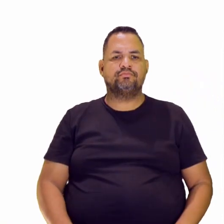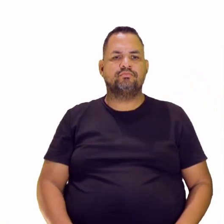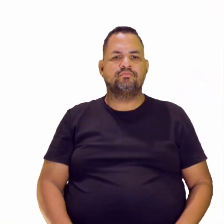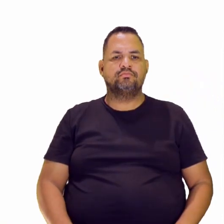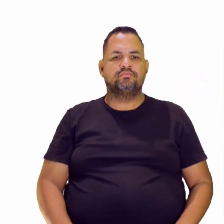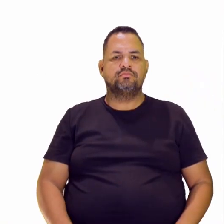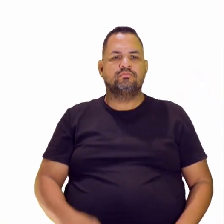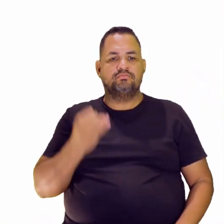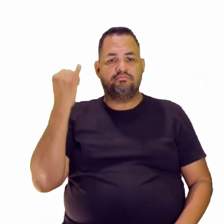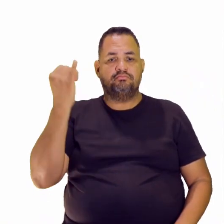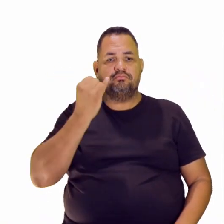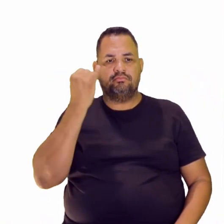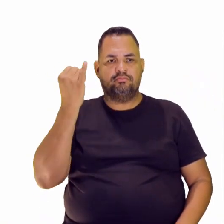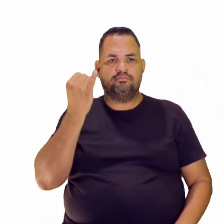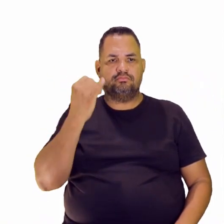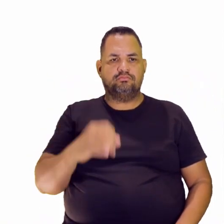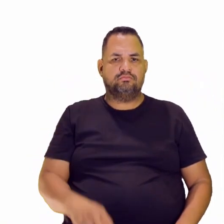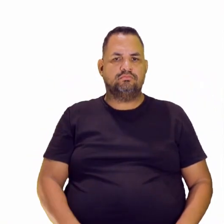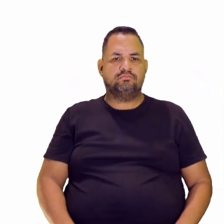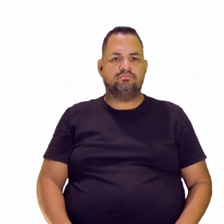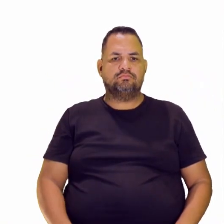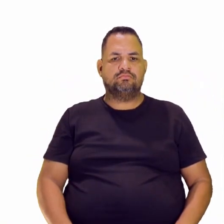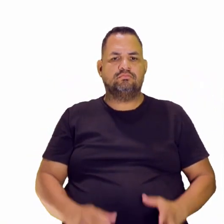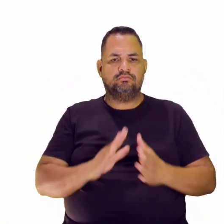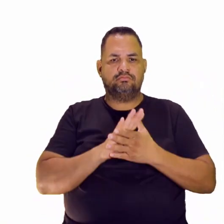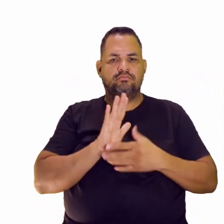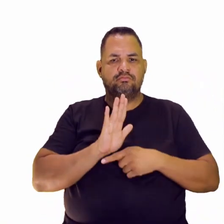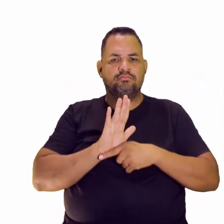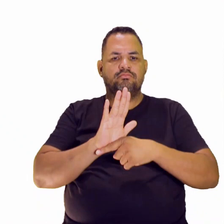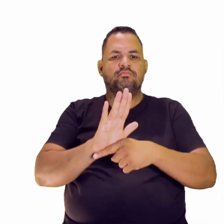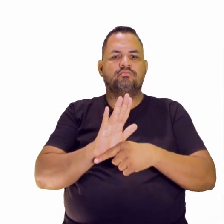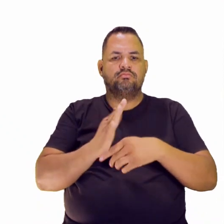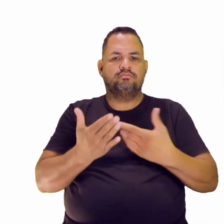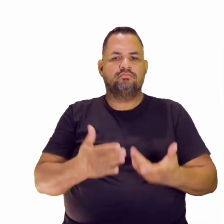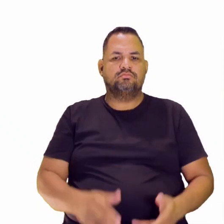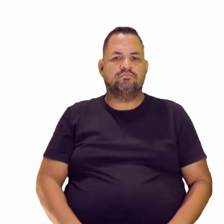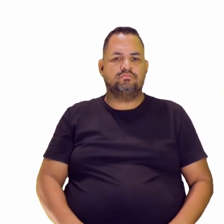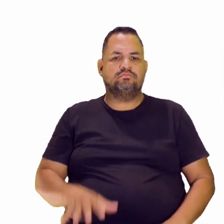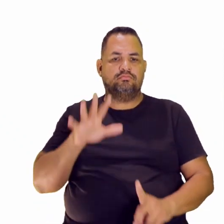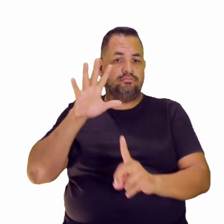foi importantíssima a contribuição